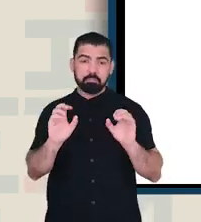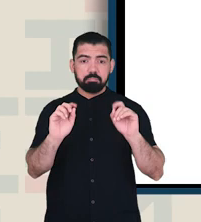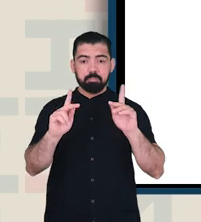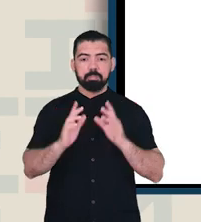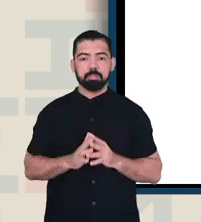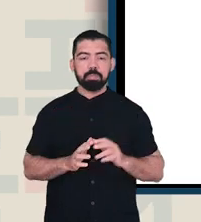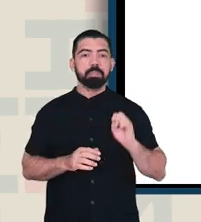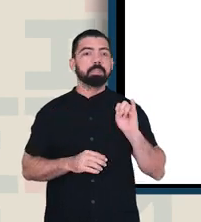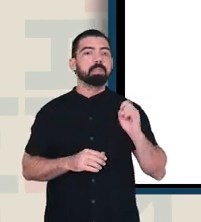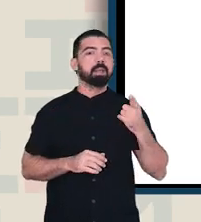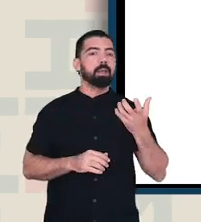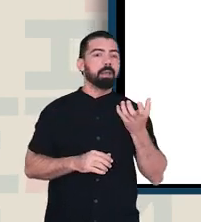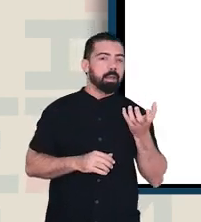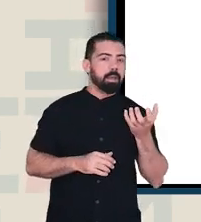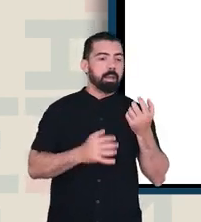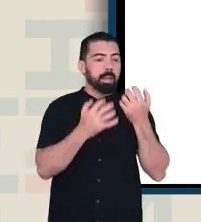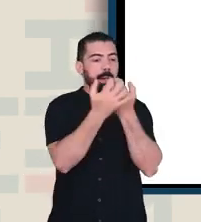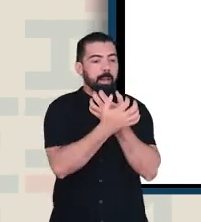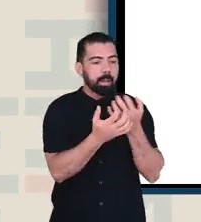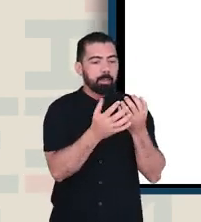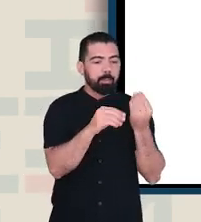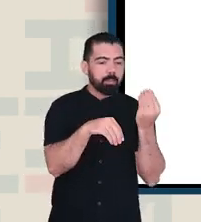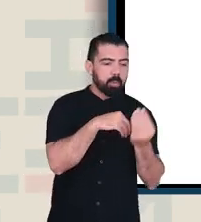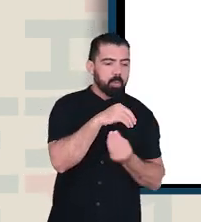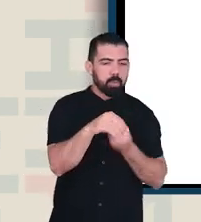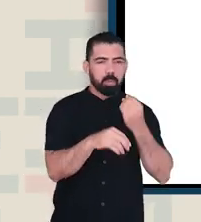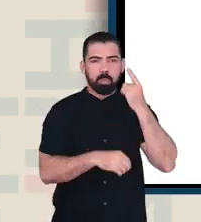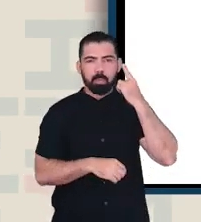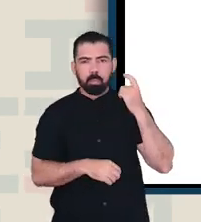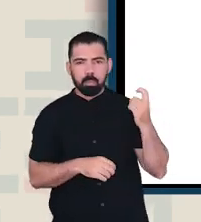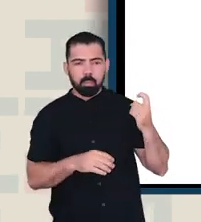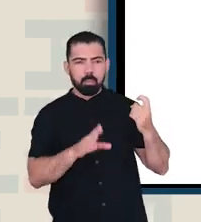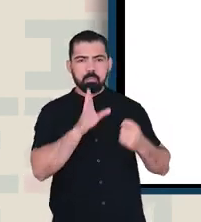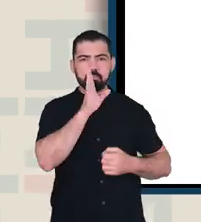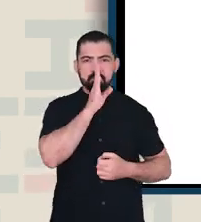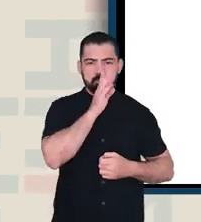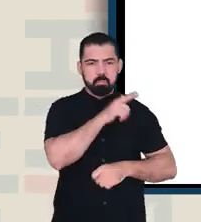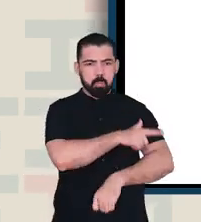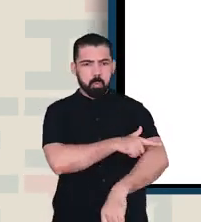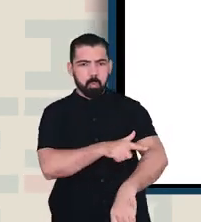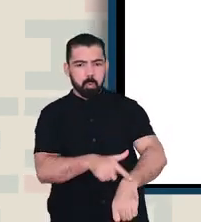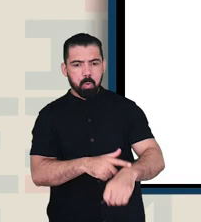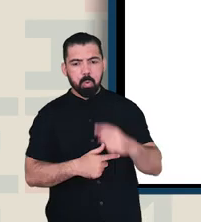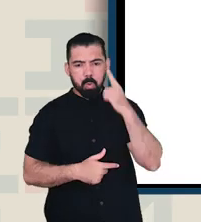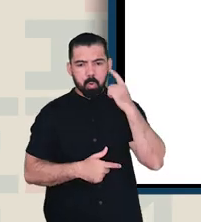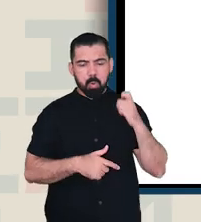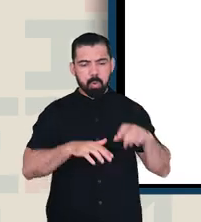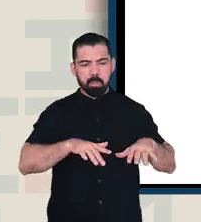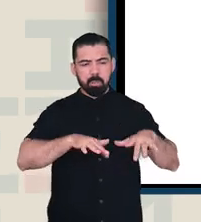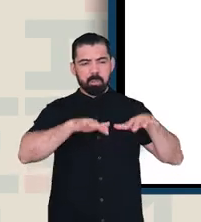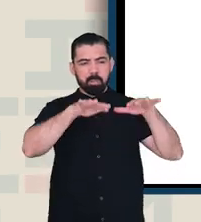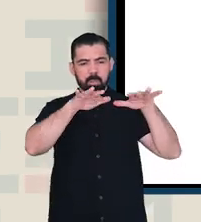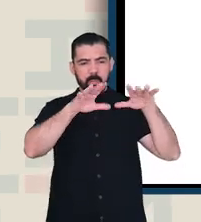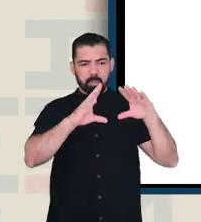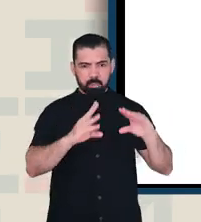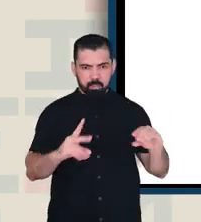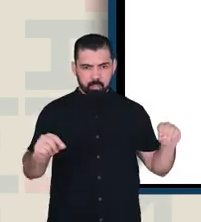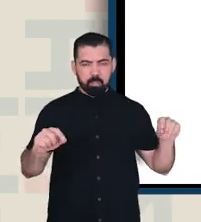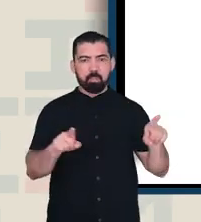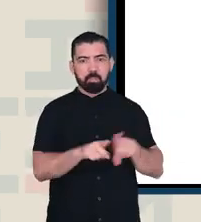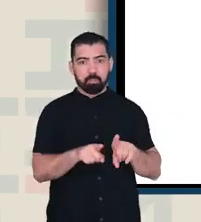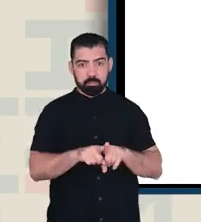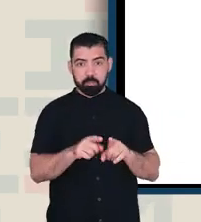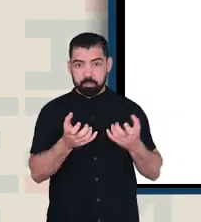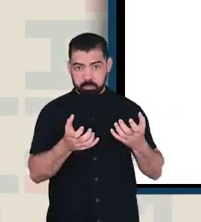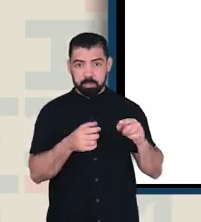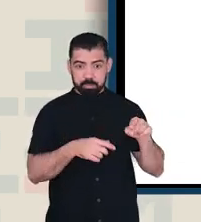um trabalho com o silêncio, com uma calma, com deixar o som aparecer, desaparecer